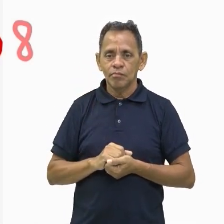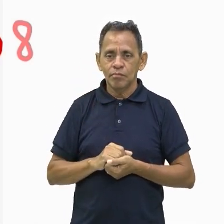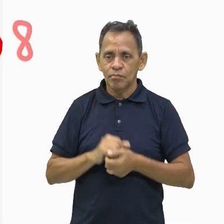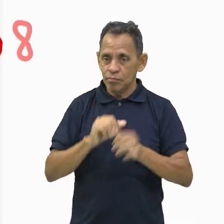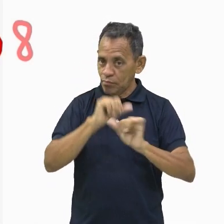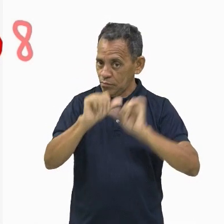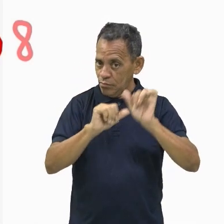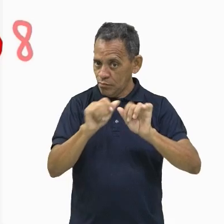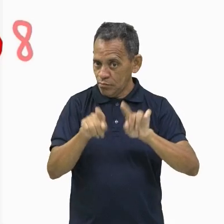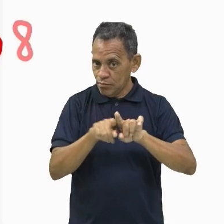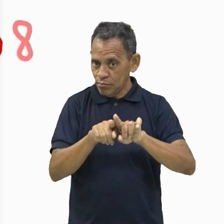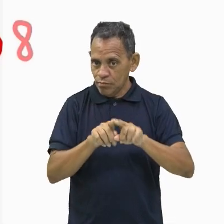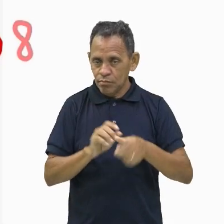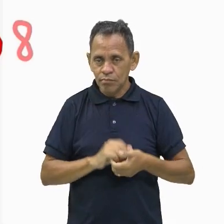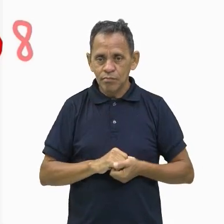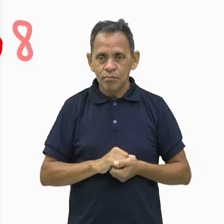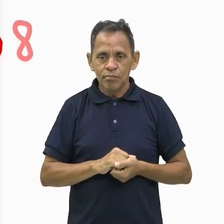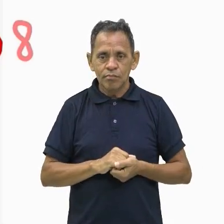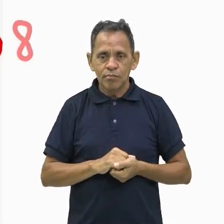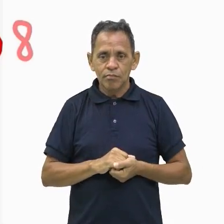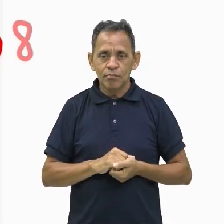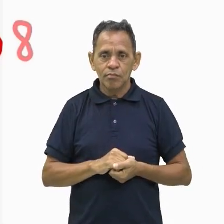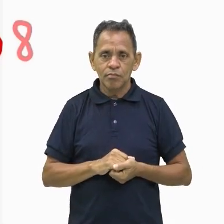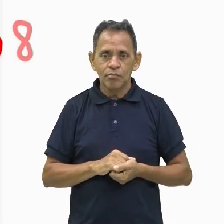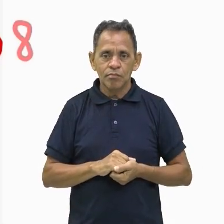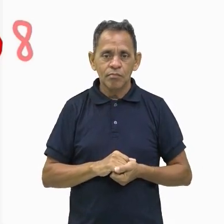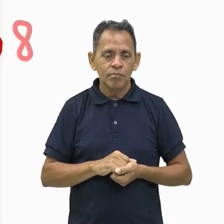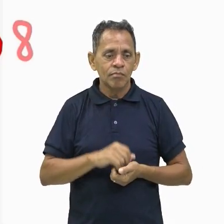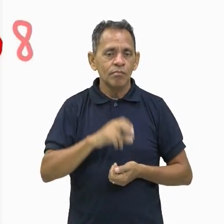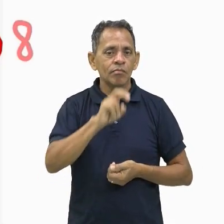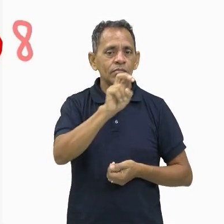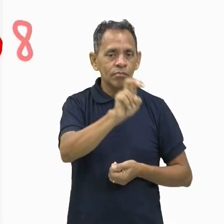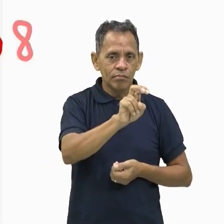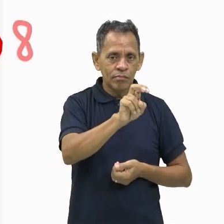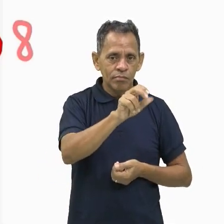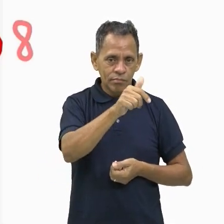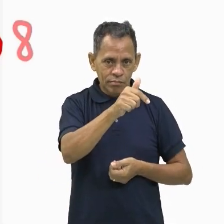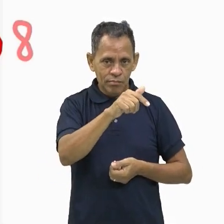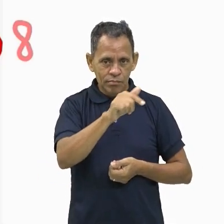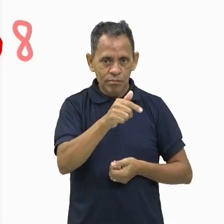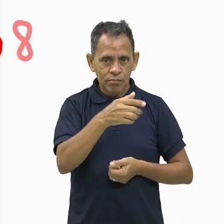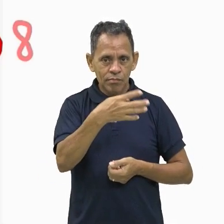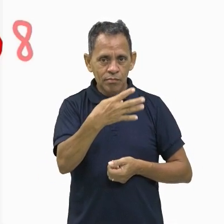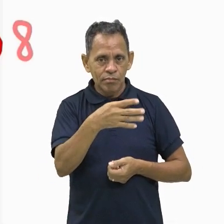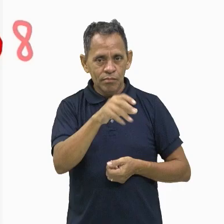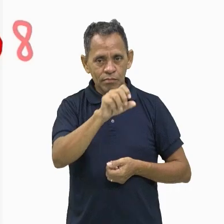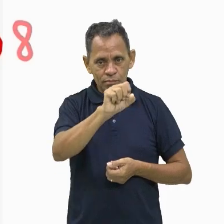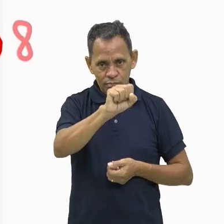Só ajeitar bem aqui para melhorar a nossa didática. Resposta, nós vamos ter